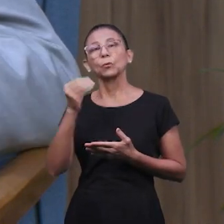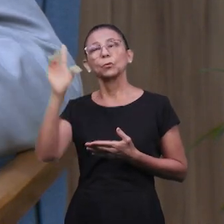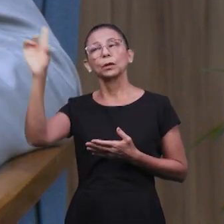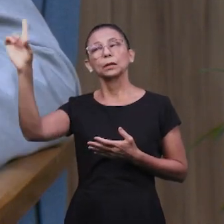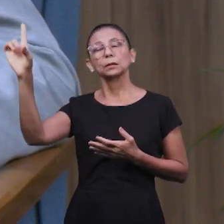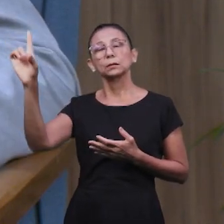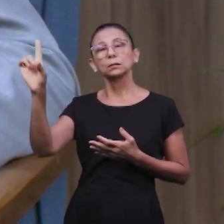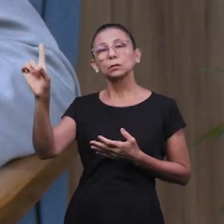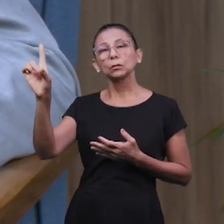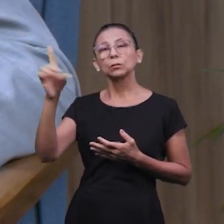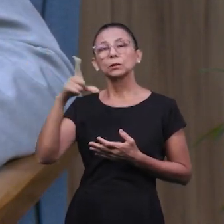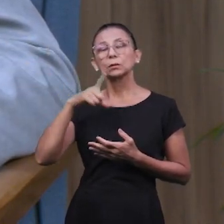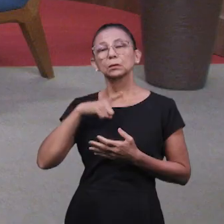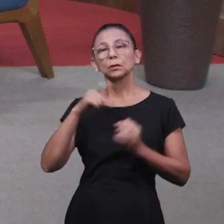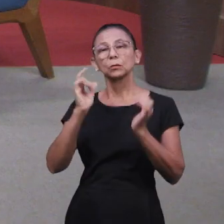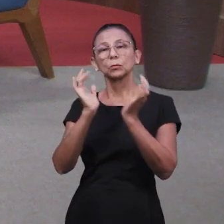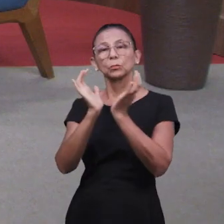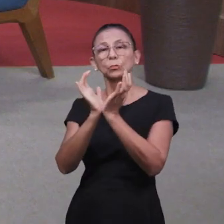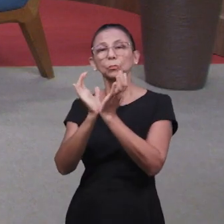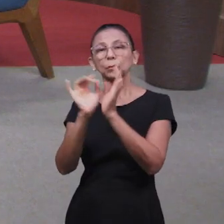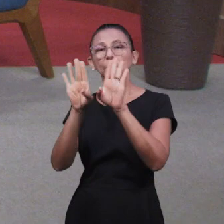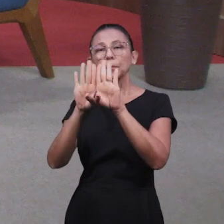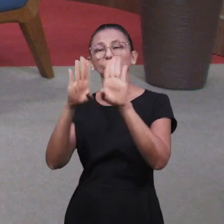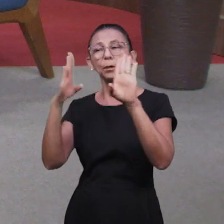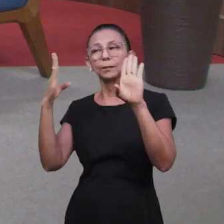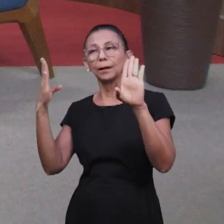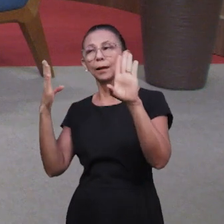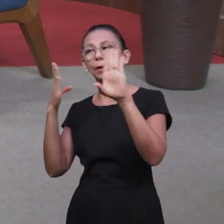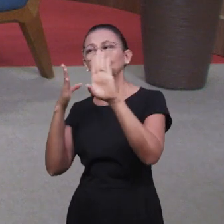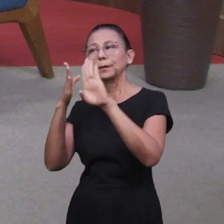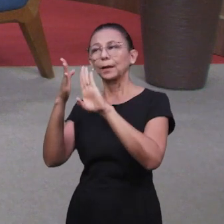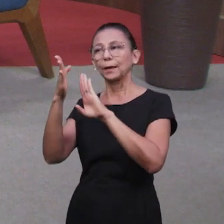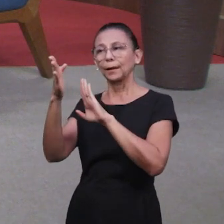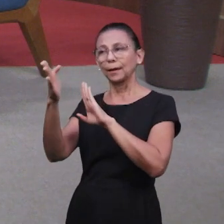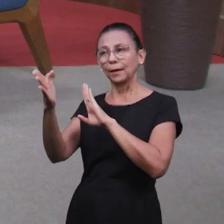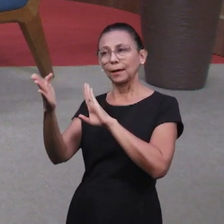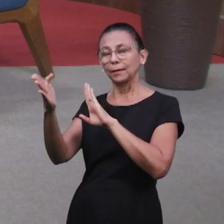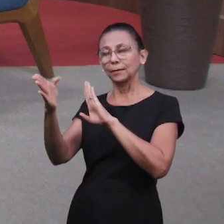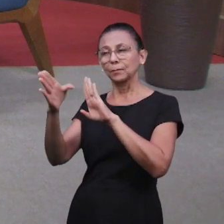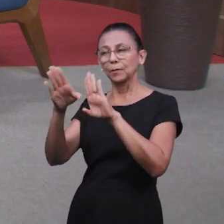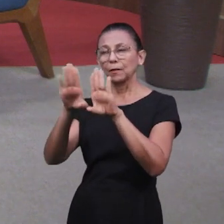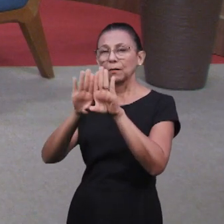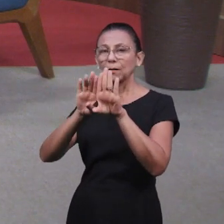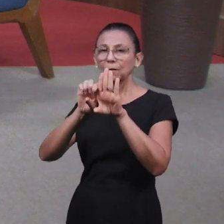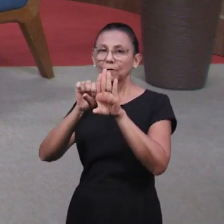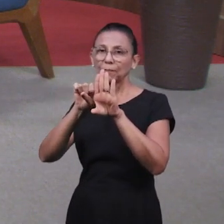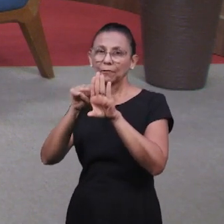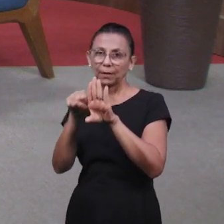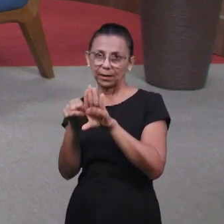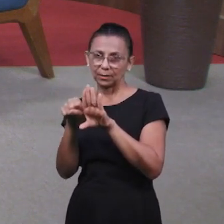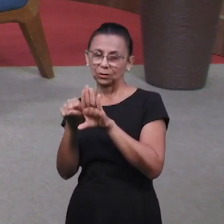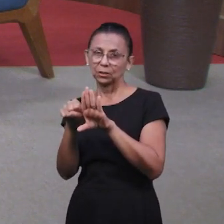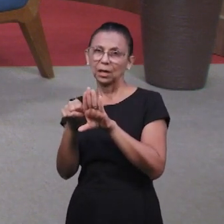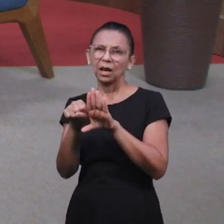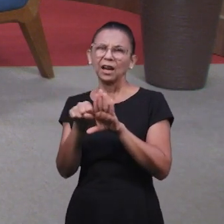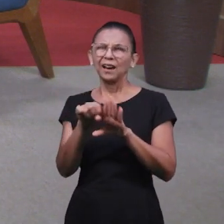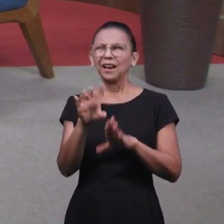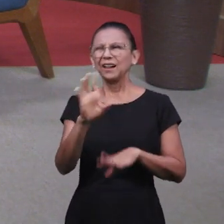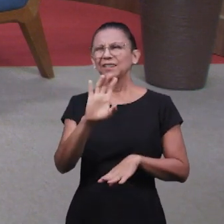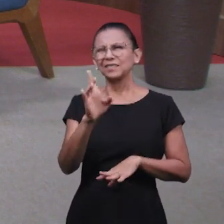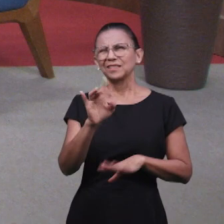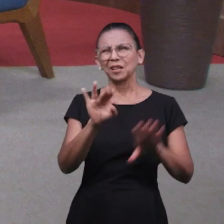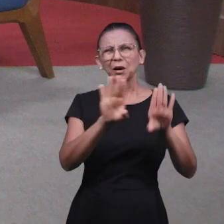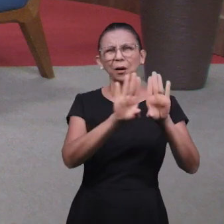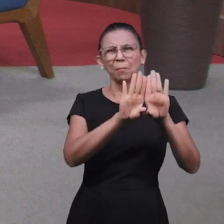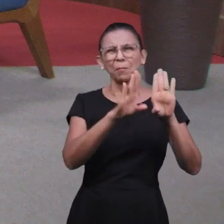depois a porta se fecha. Não é uma situação em que a porta vai ficar aberta por algum tempo